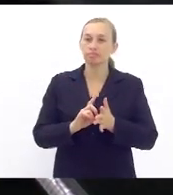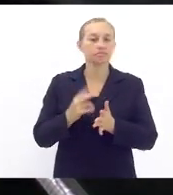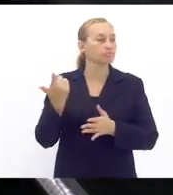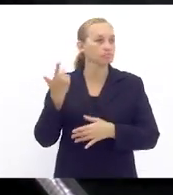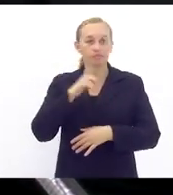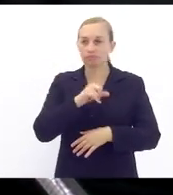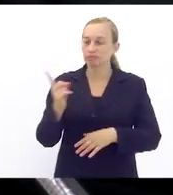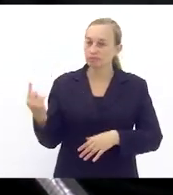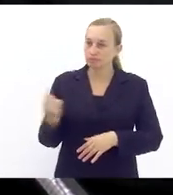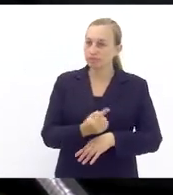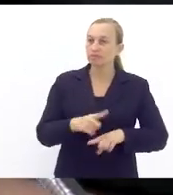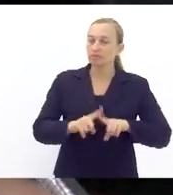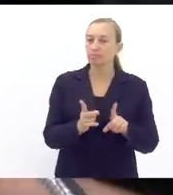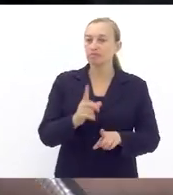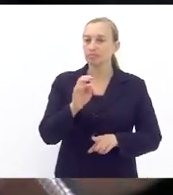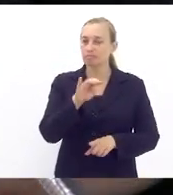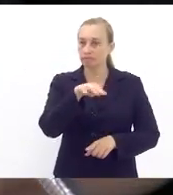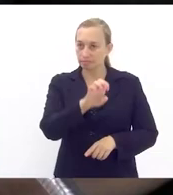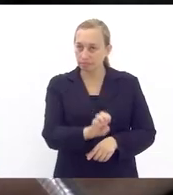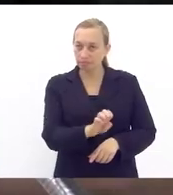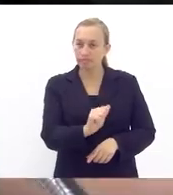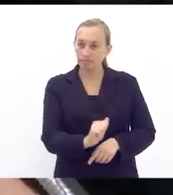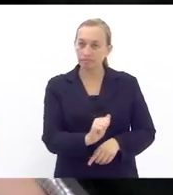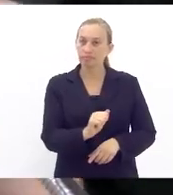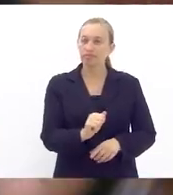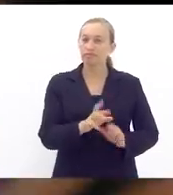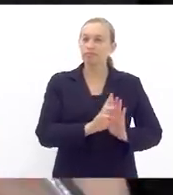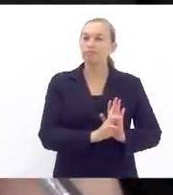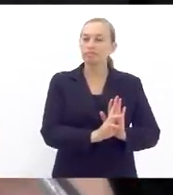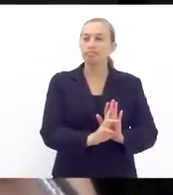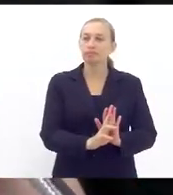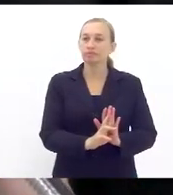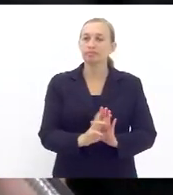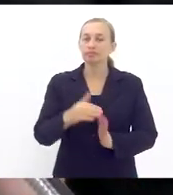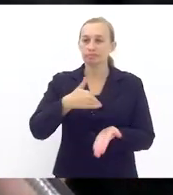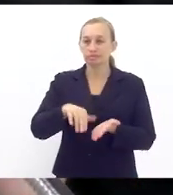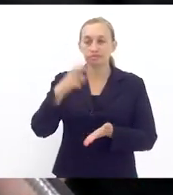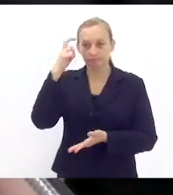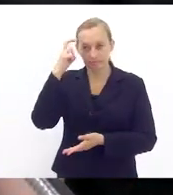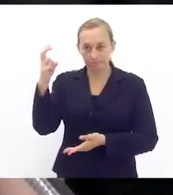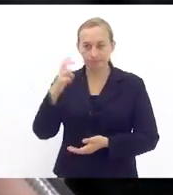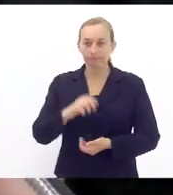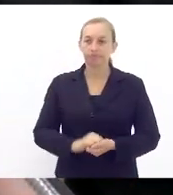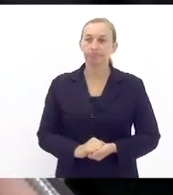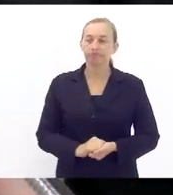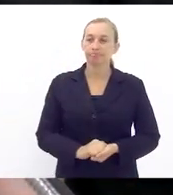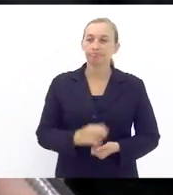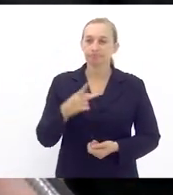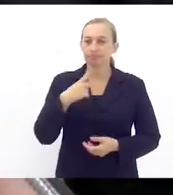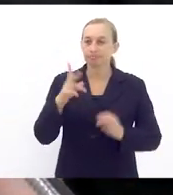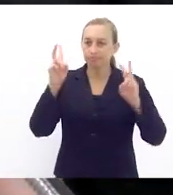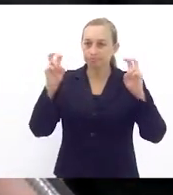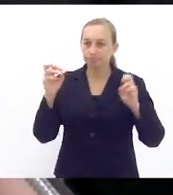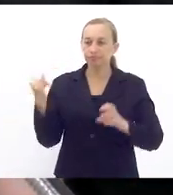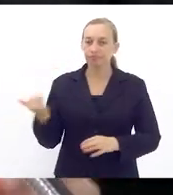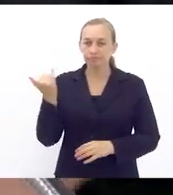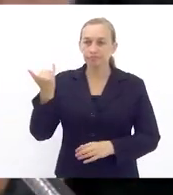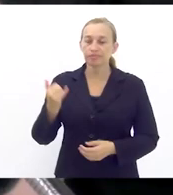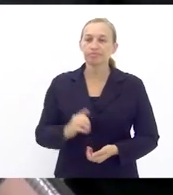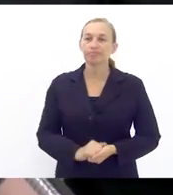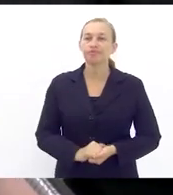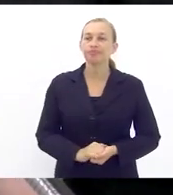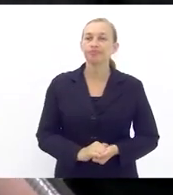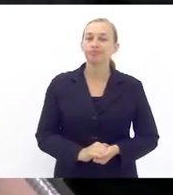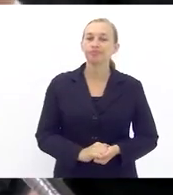tá presente mas a Tainara tá representando aqui a secretária de cultura e colocando as questões que são importantes